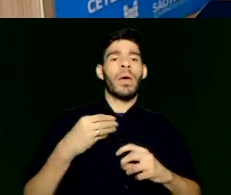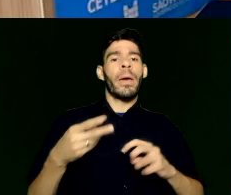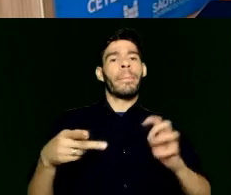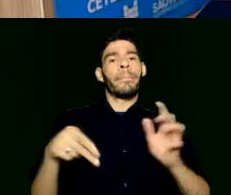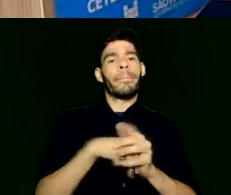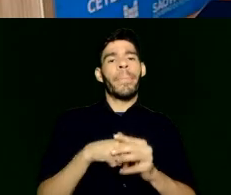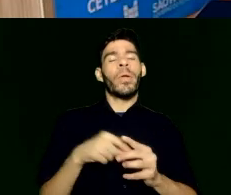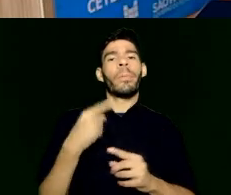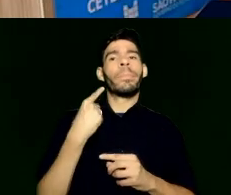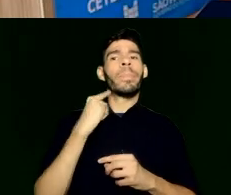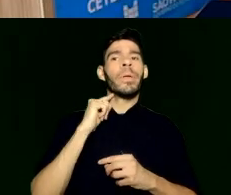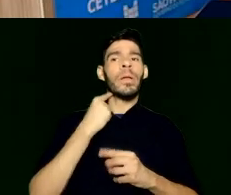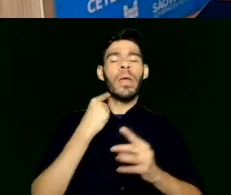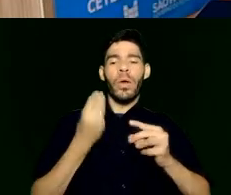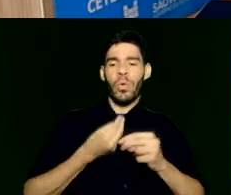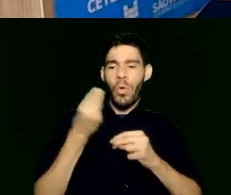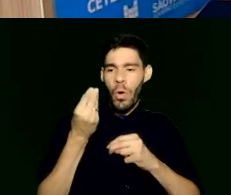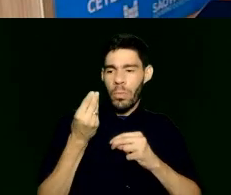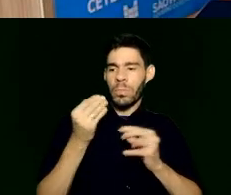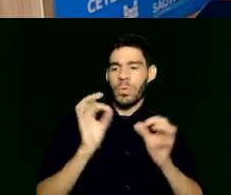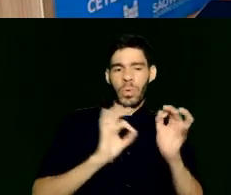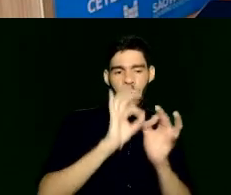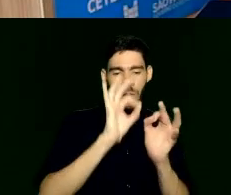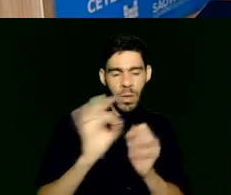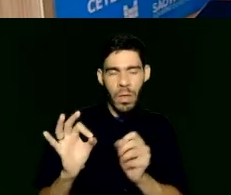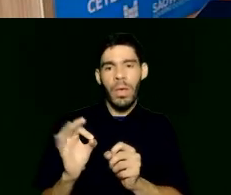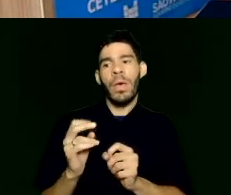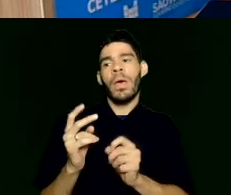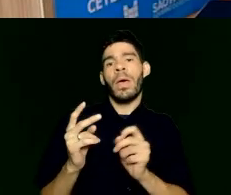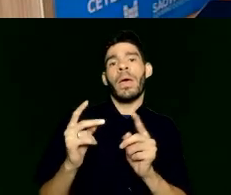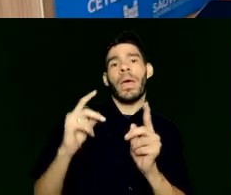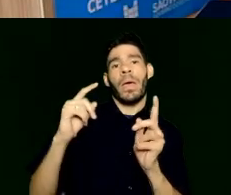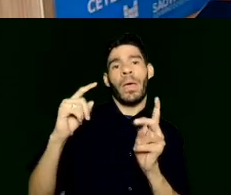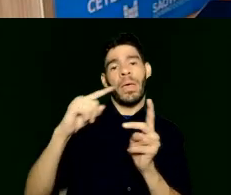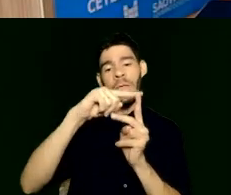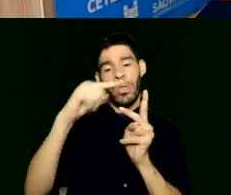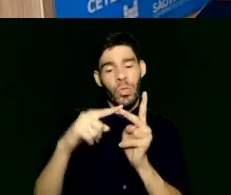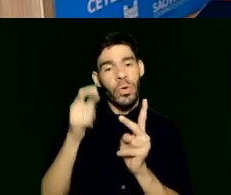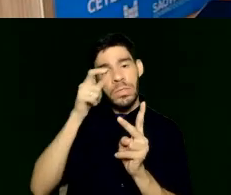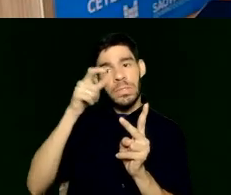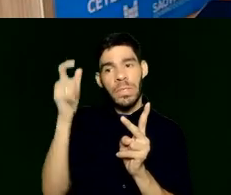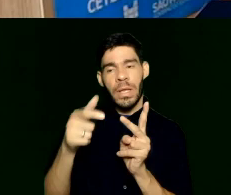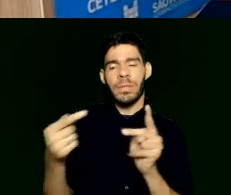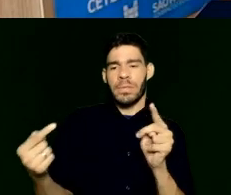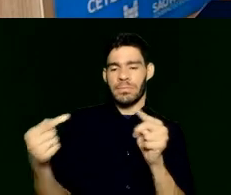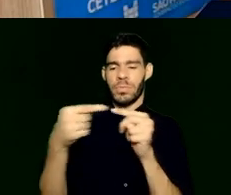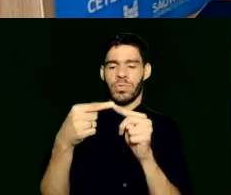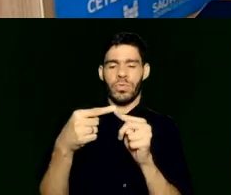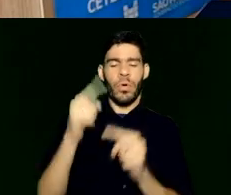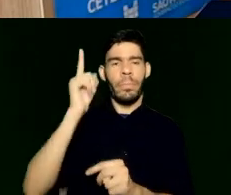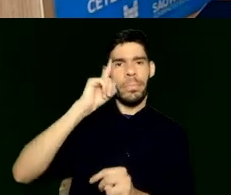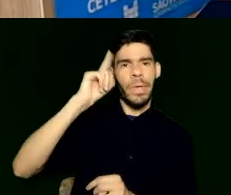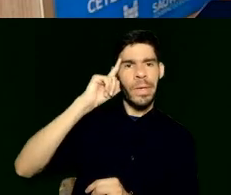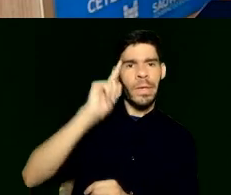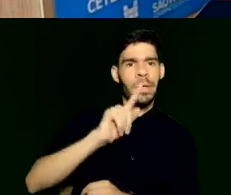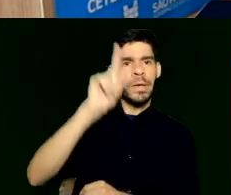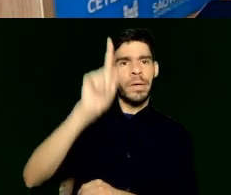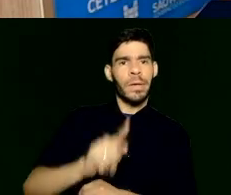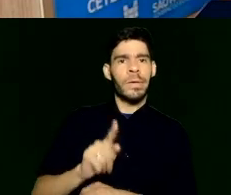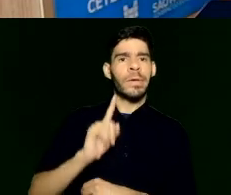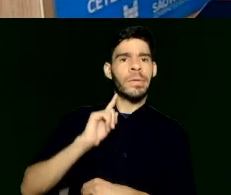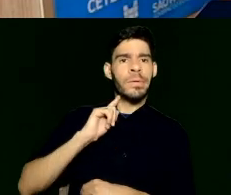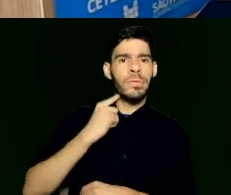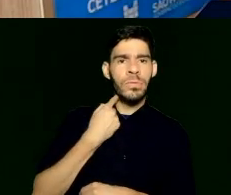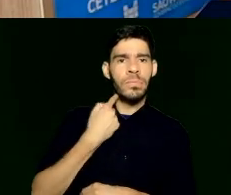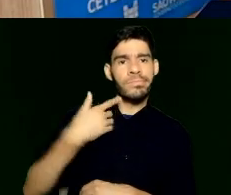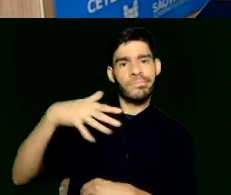a destinação adequada desses resíduos. Esses são dois pontos interessantes que dizem respeito ao nosso dia a dia